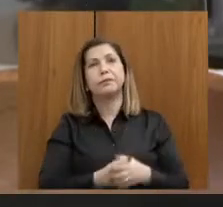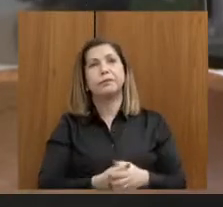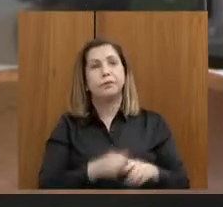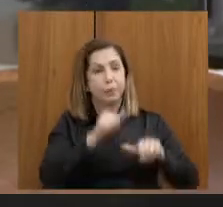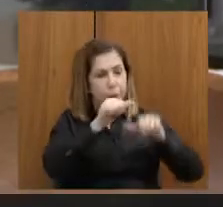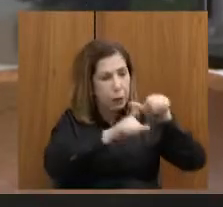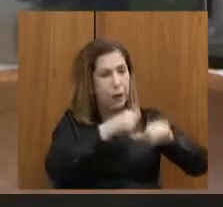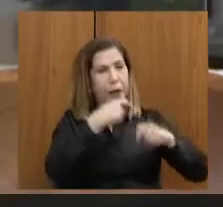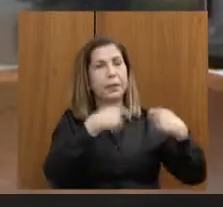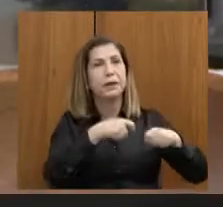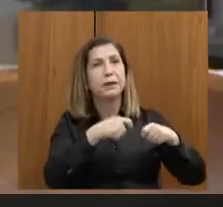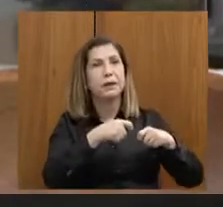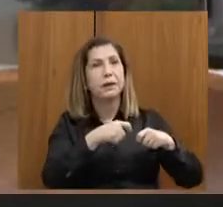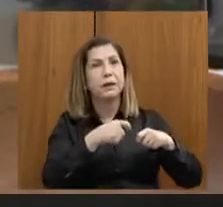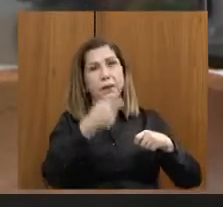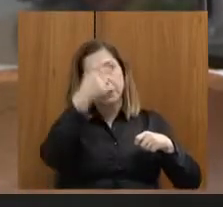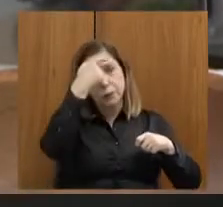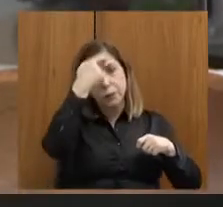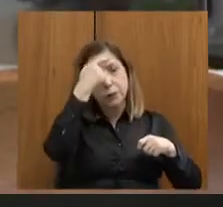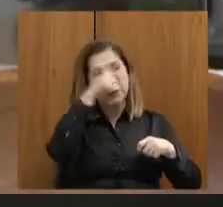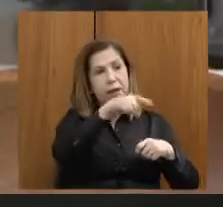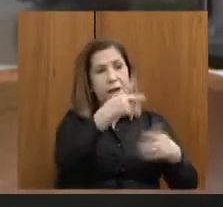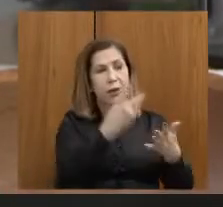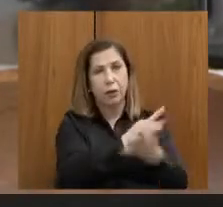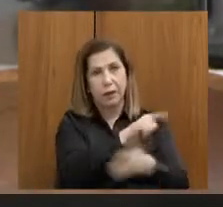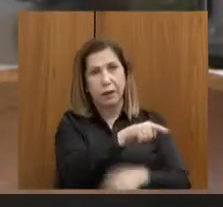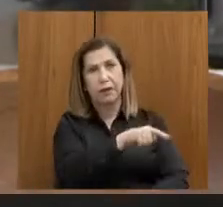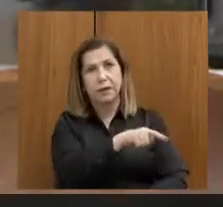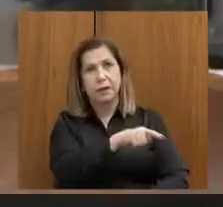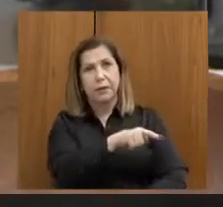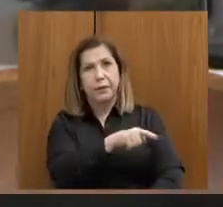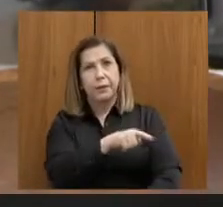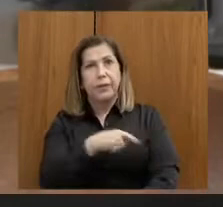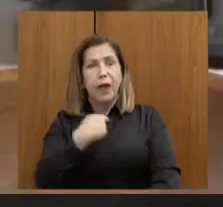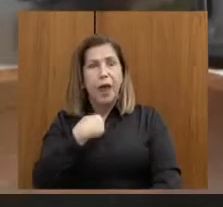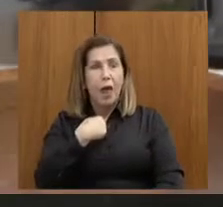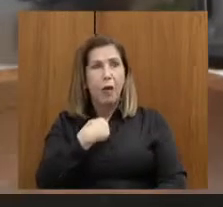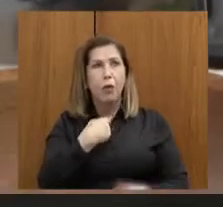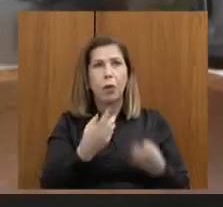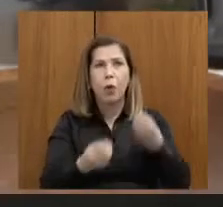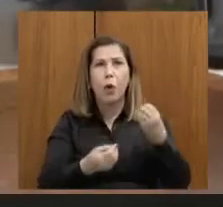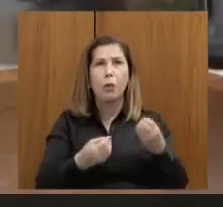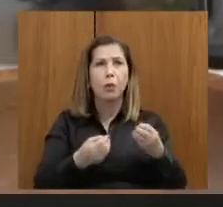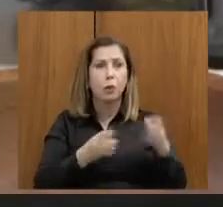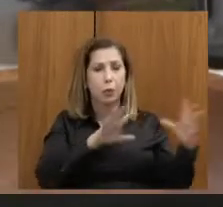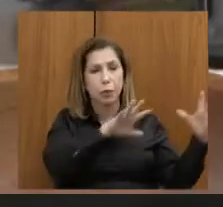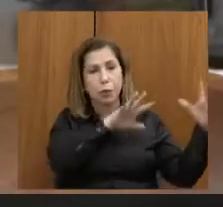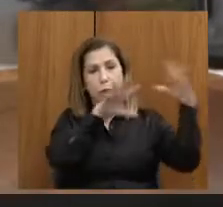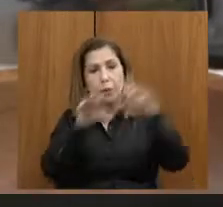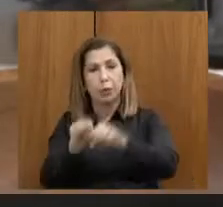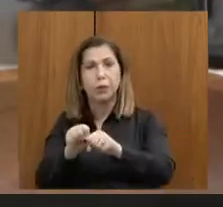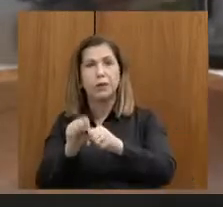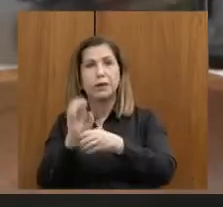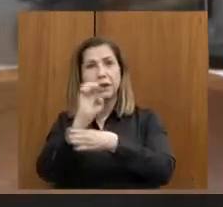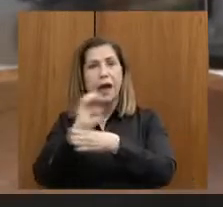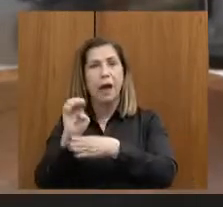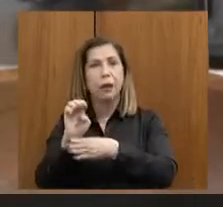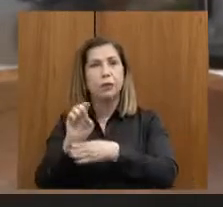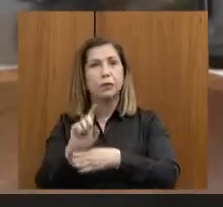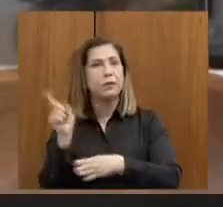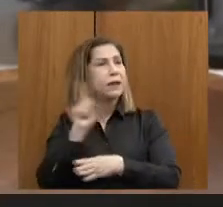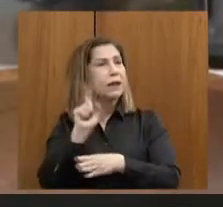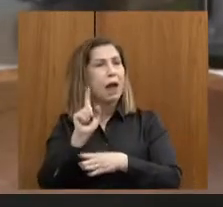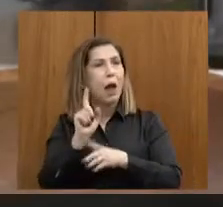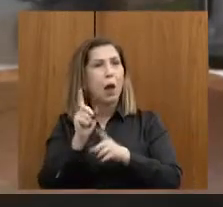e a gente precisa mudar essa realidade e eu não digo eu não vou dizer que ocupando o estado não mas é Deus ocupando o estado porque